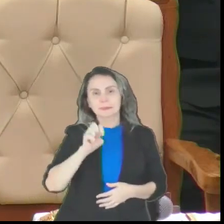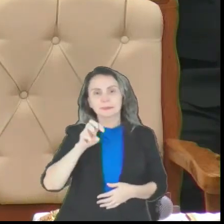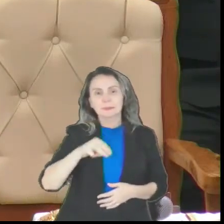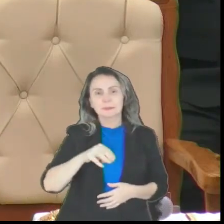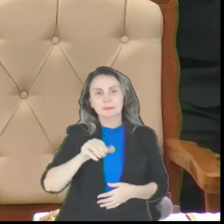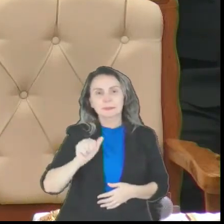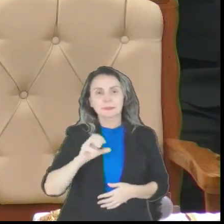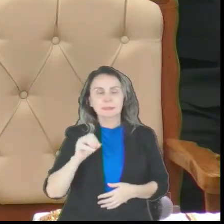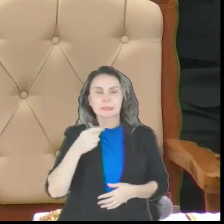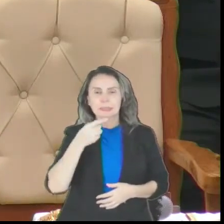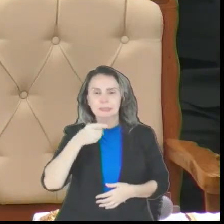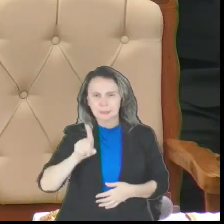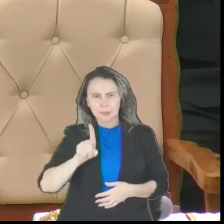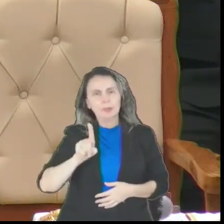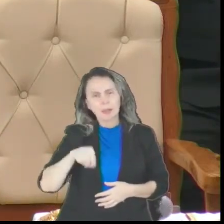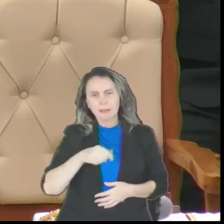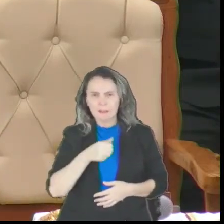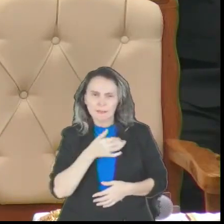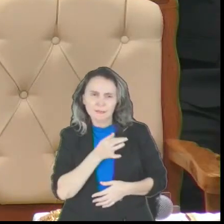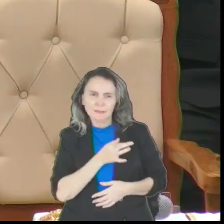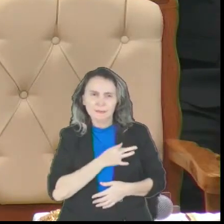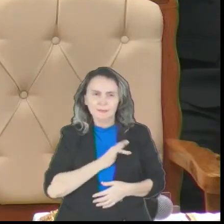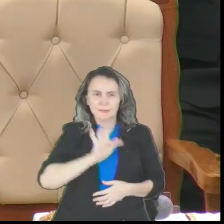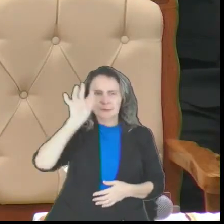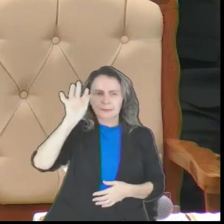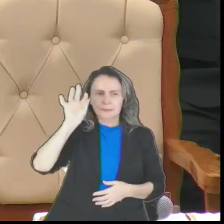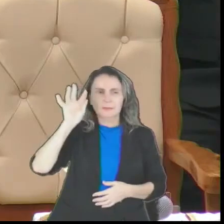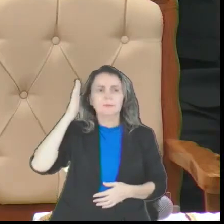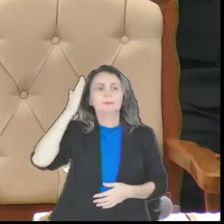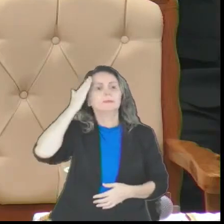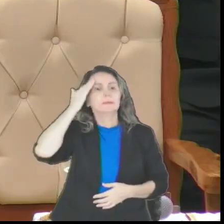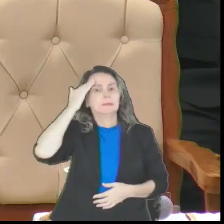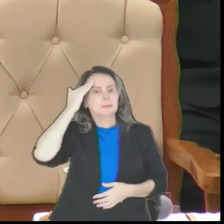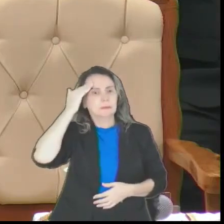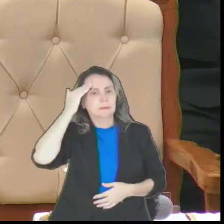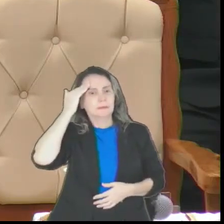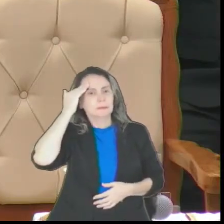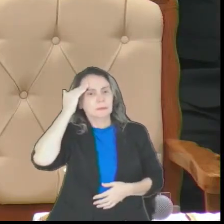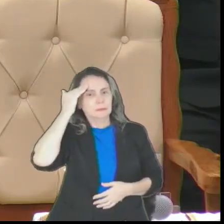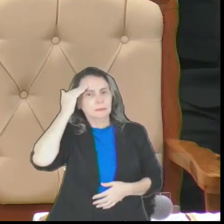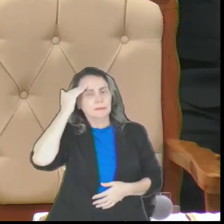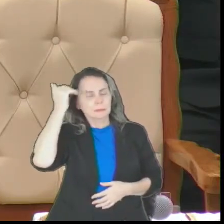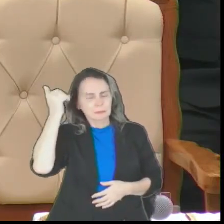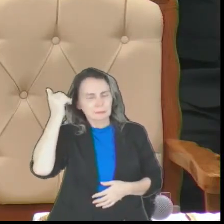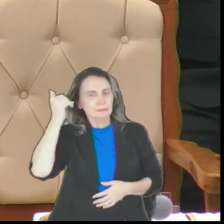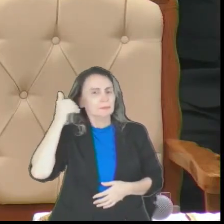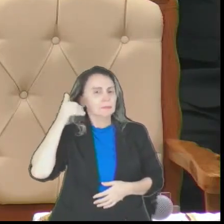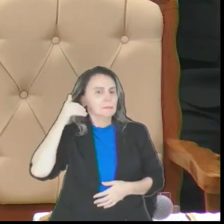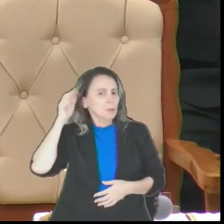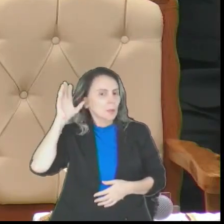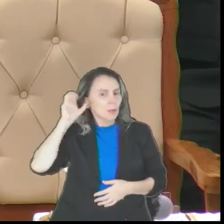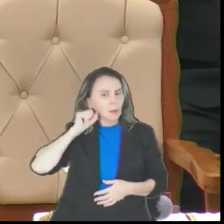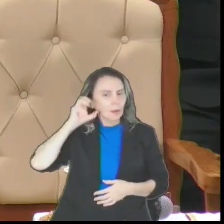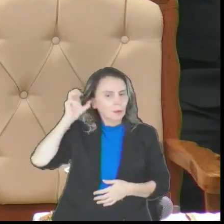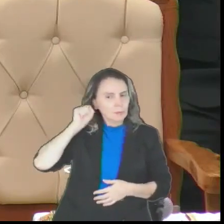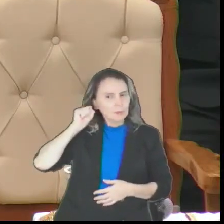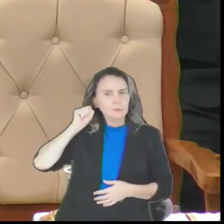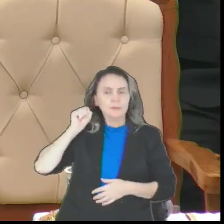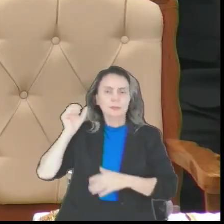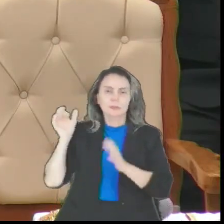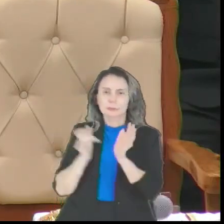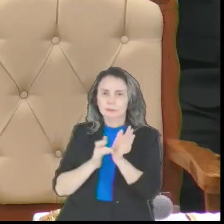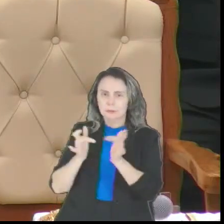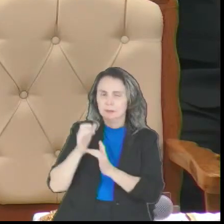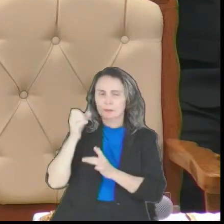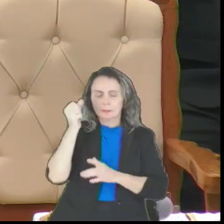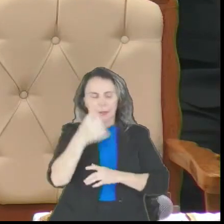Simão é fariseu. Ele sabe, ouviu do que Cristo ensinava, do que ele dizia, que ele era